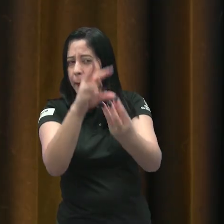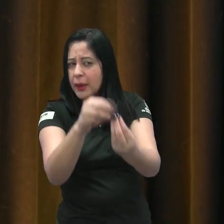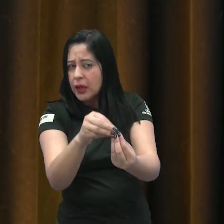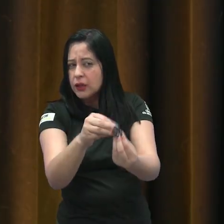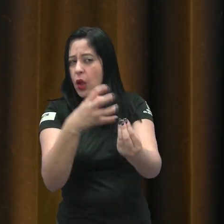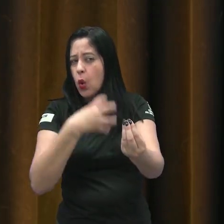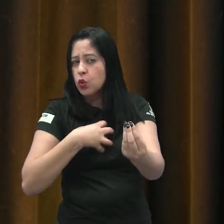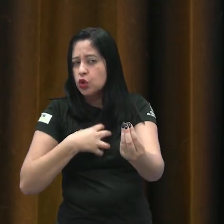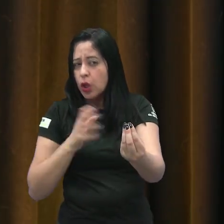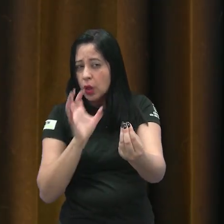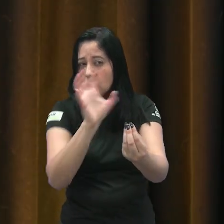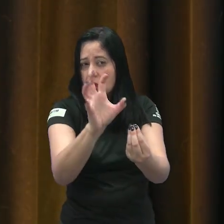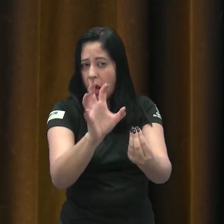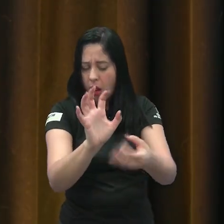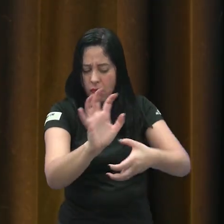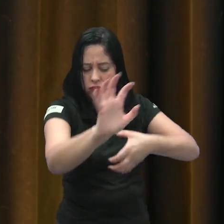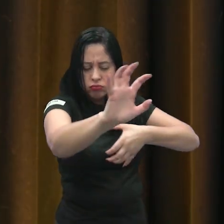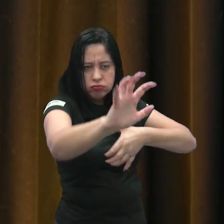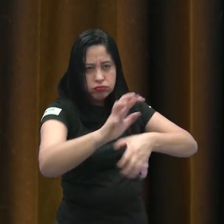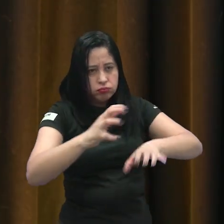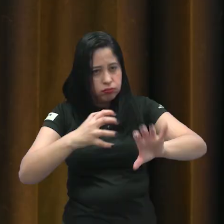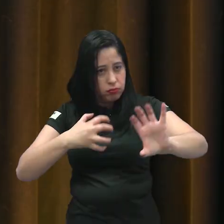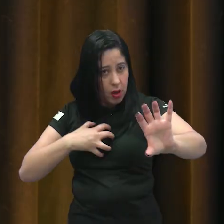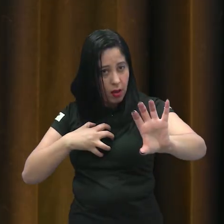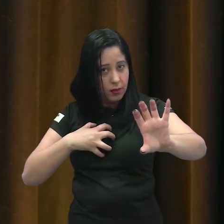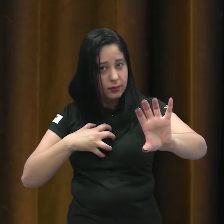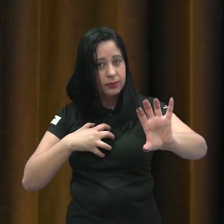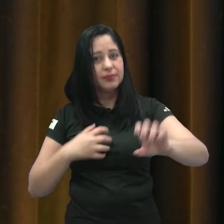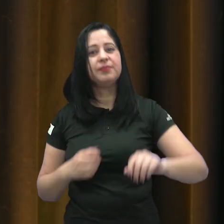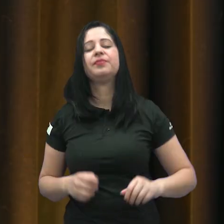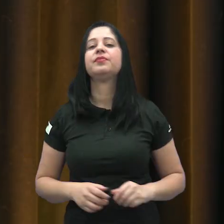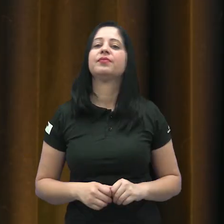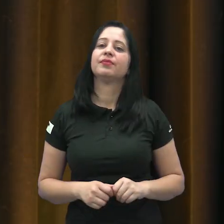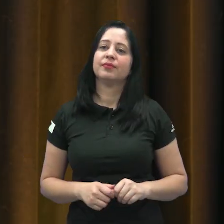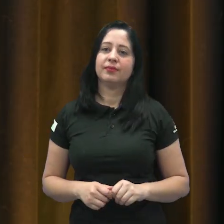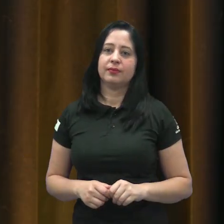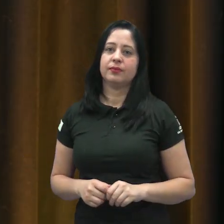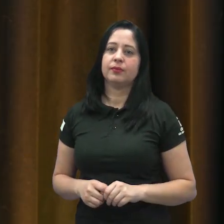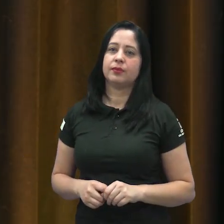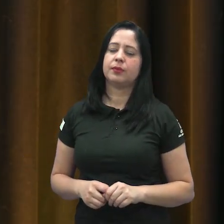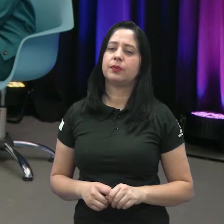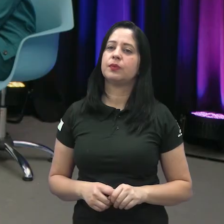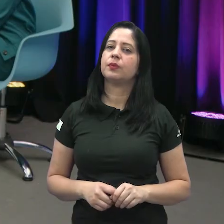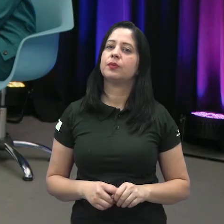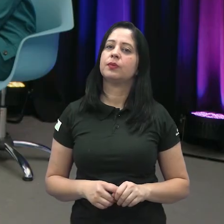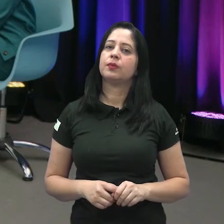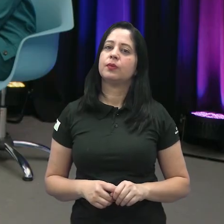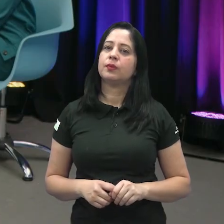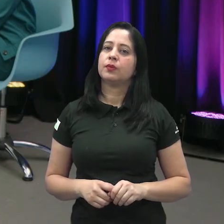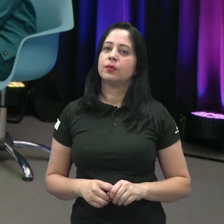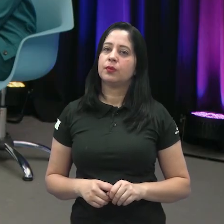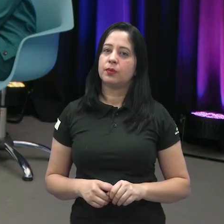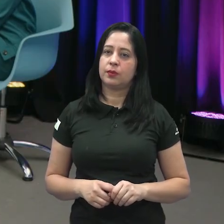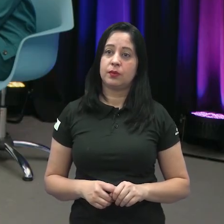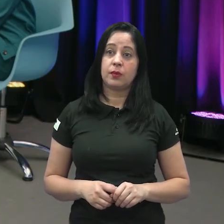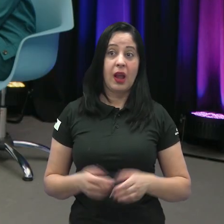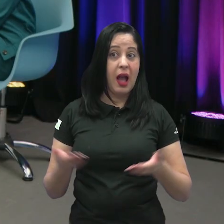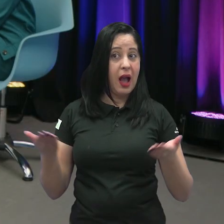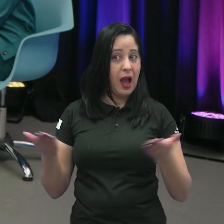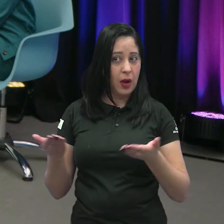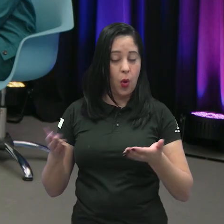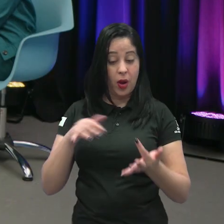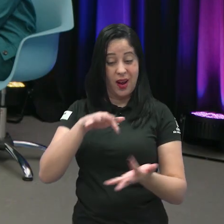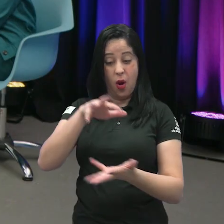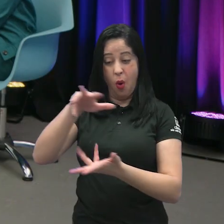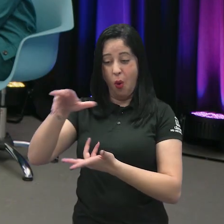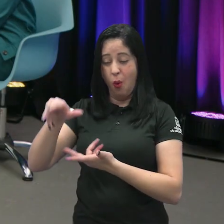que faz toda a diferença na comunicação, toda a diferença no relacionamento. E Sol, você acha que o aceleramento que nós